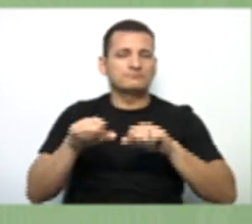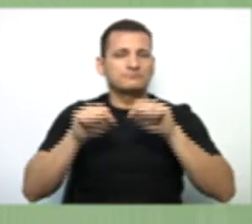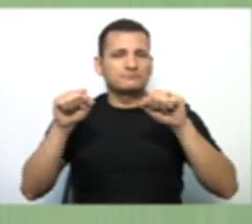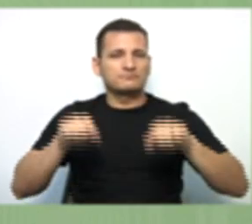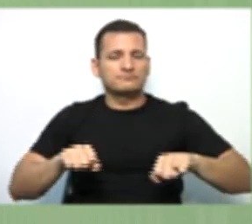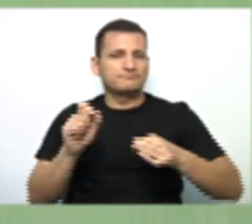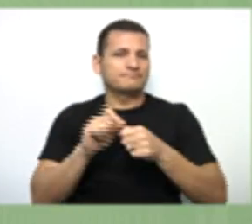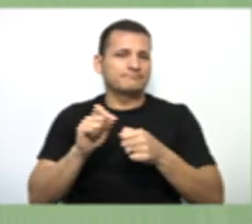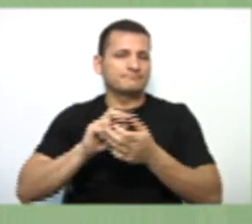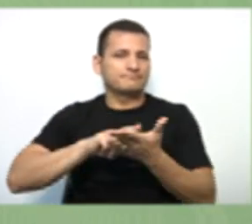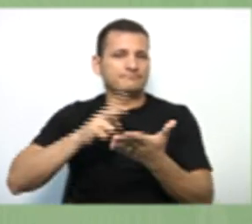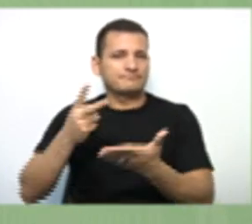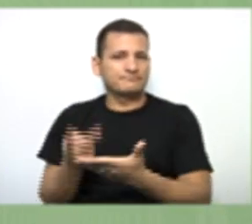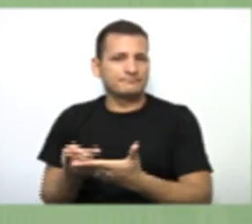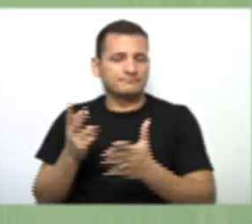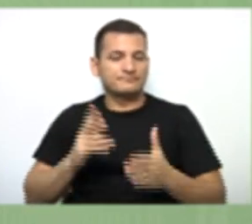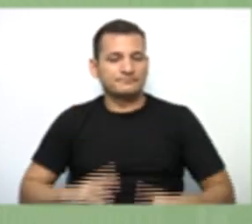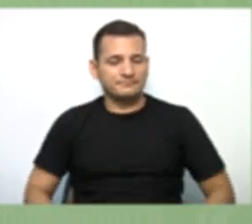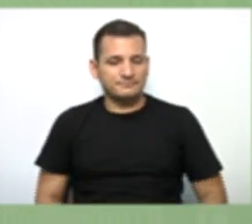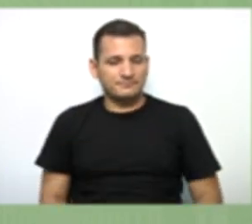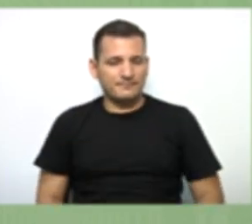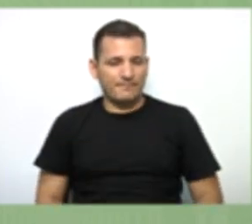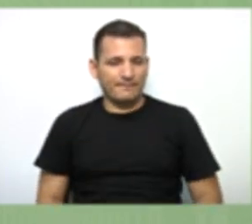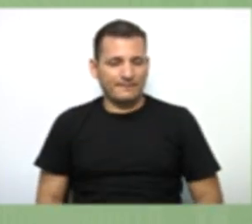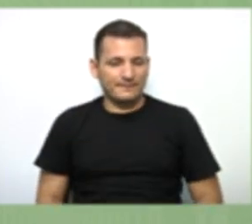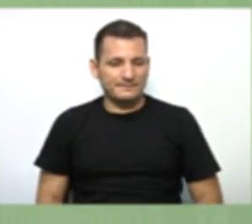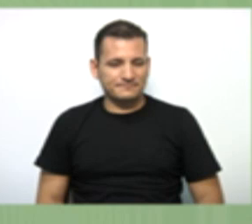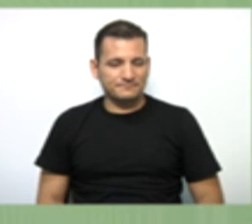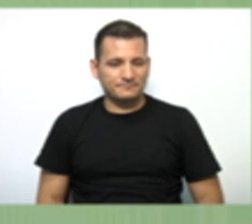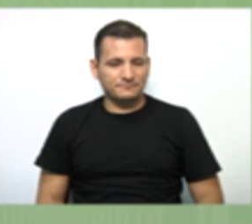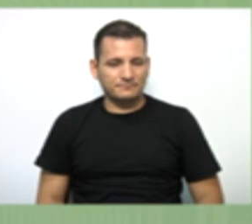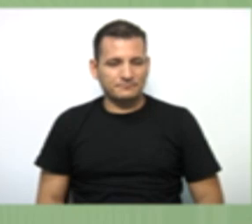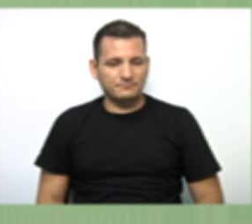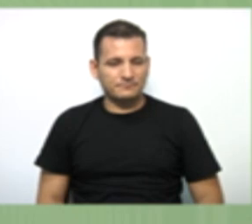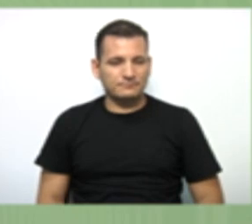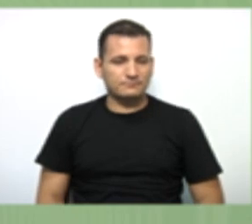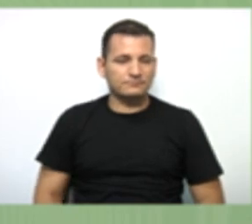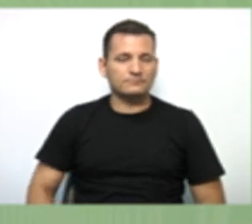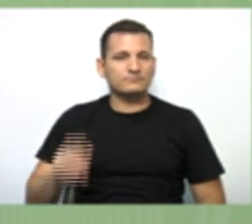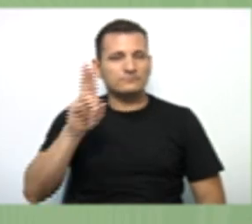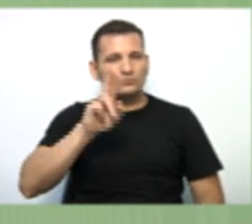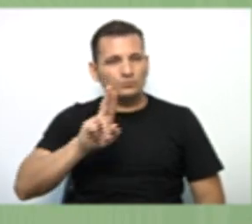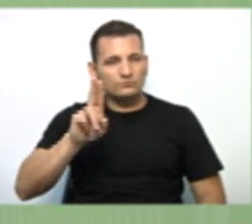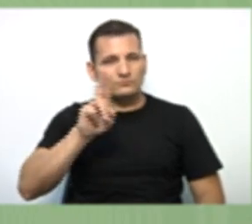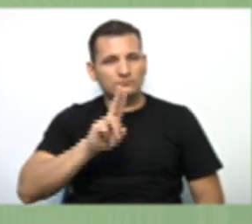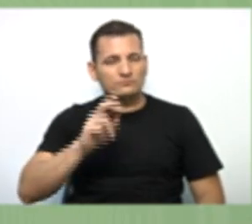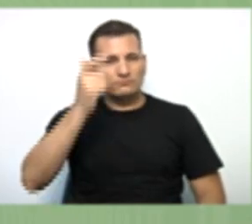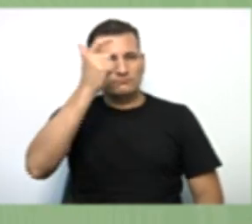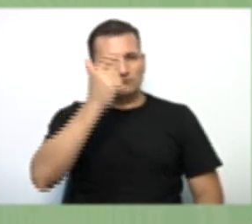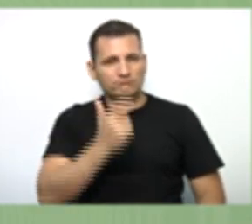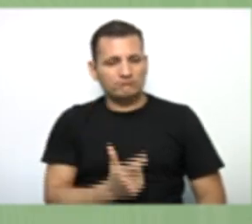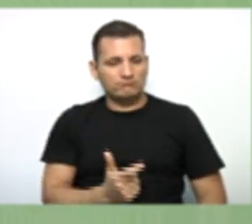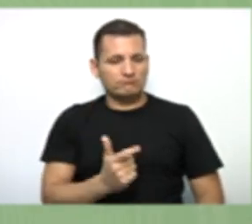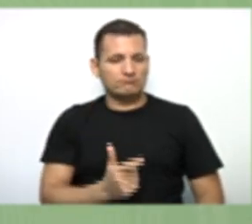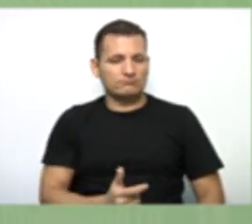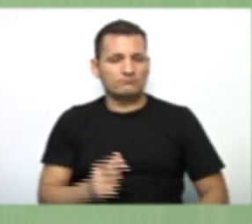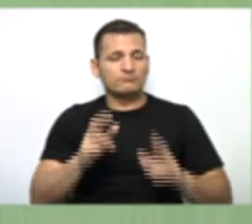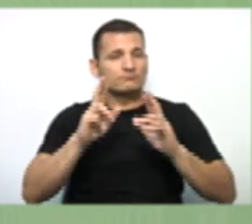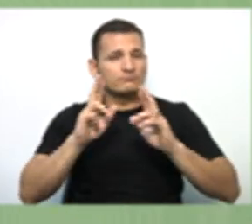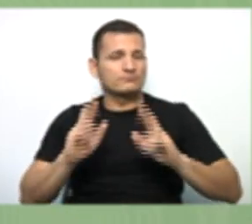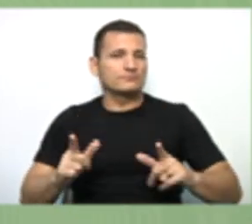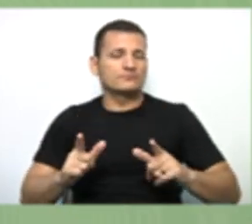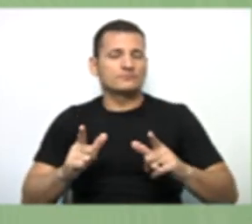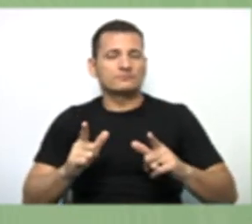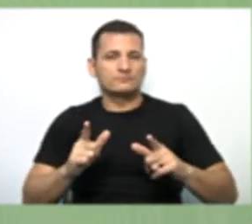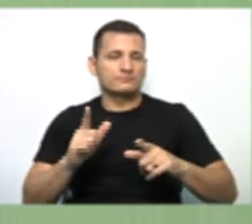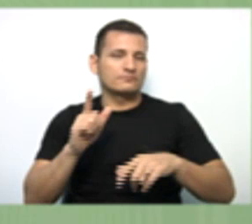tradução, né? E mais ainda, um usuário, ele é diferente especialista, né? Eu não preciso